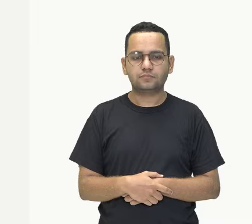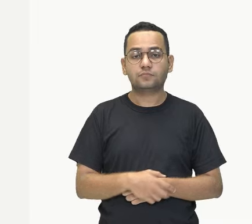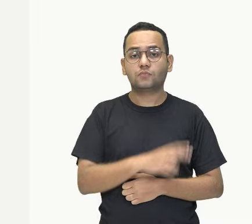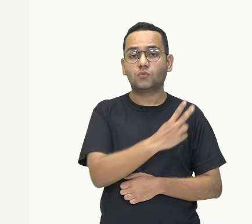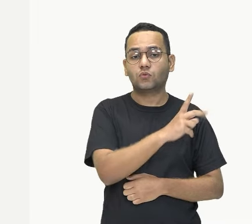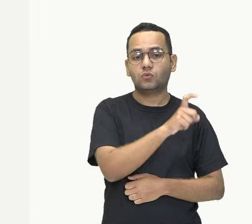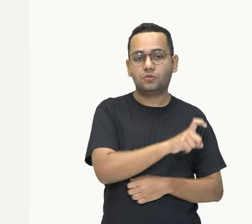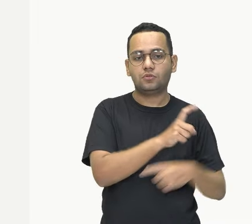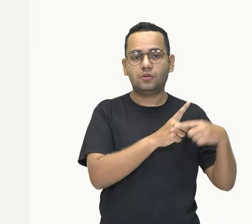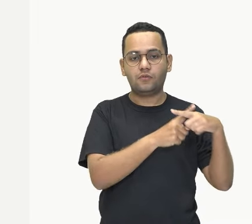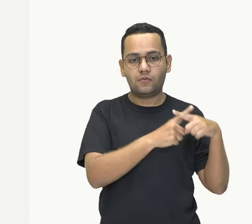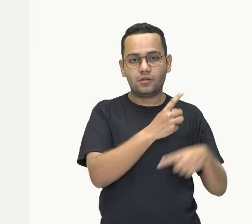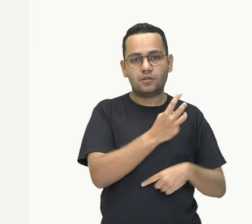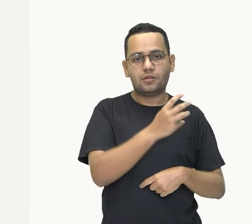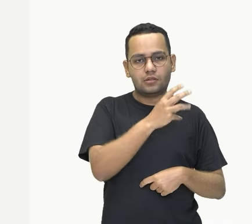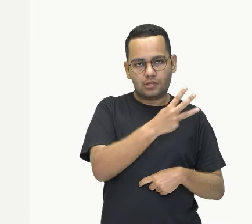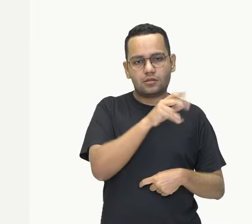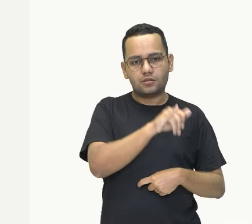5y.